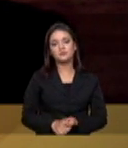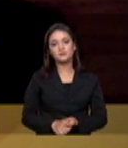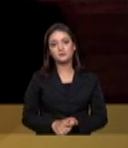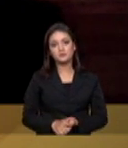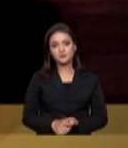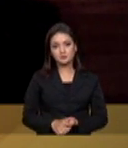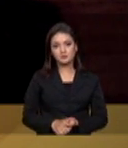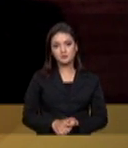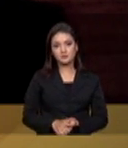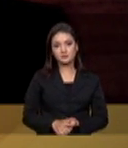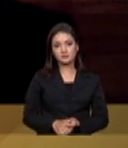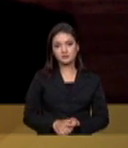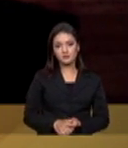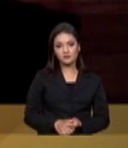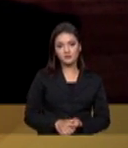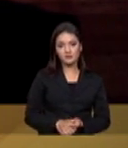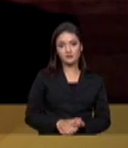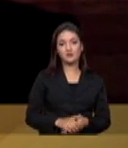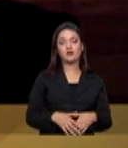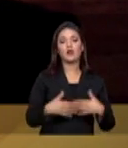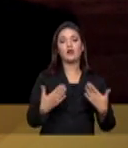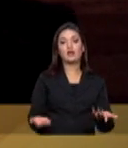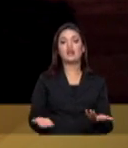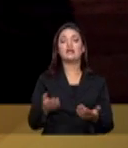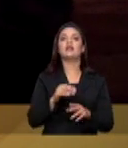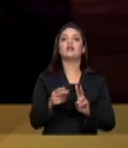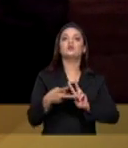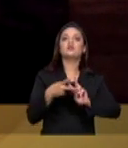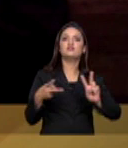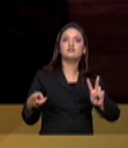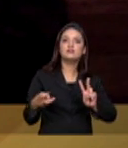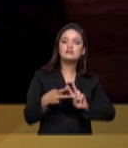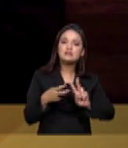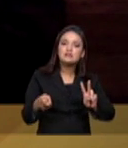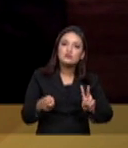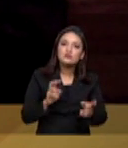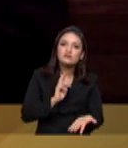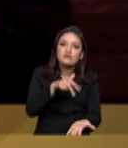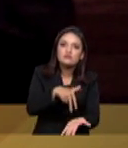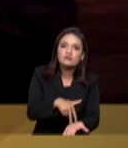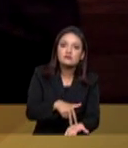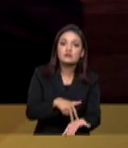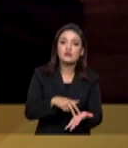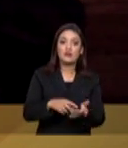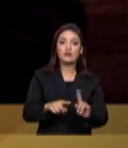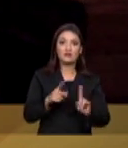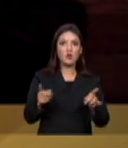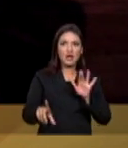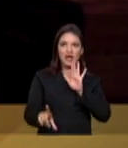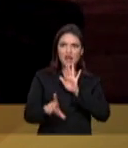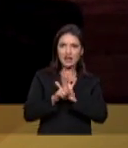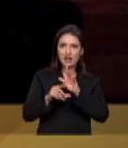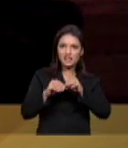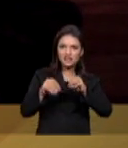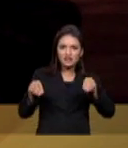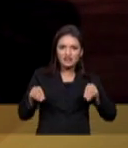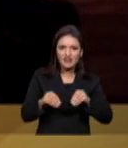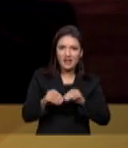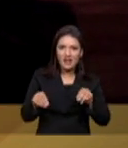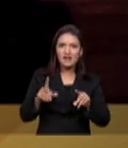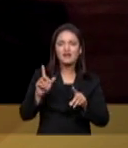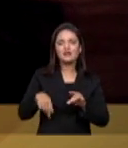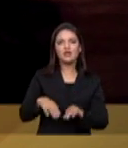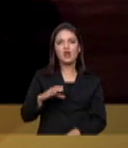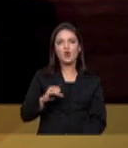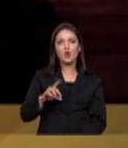denominava ocupar nem mesmo a lei de terra do chamado pode